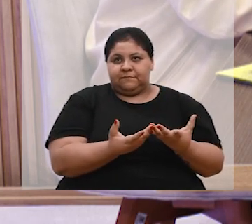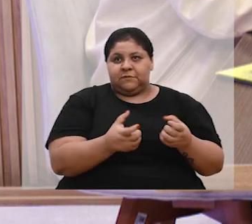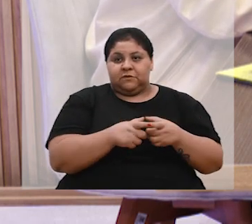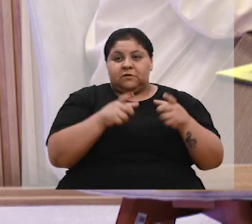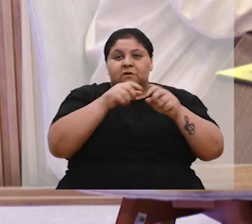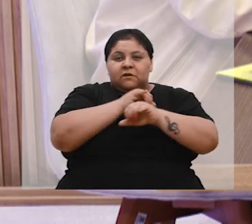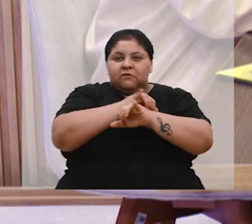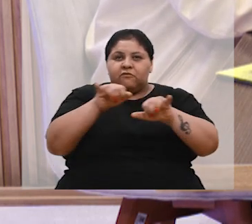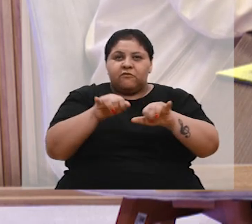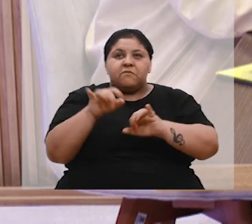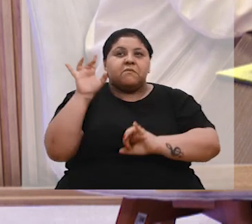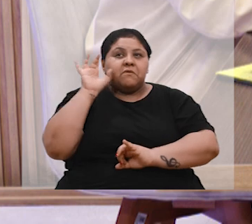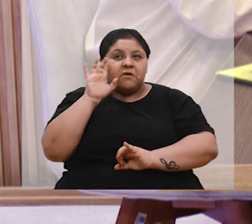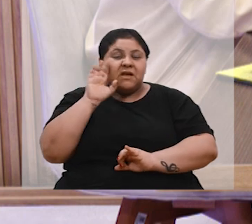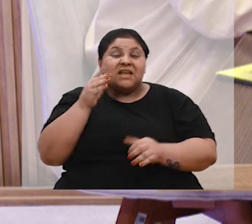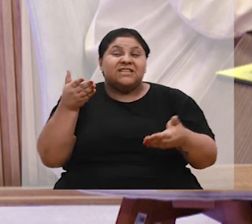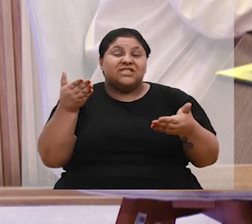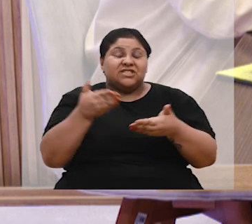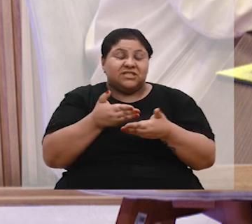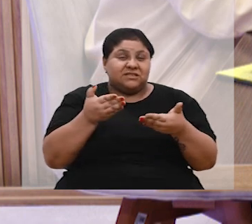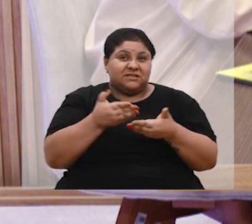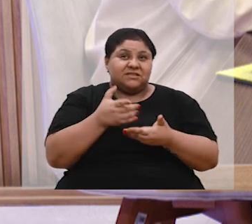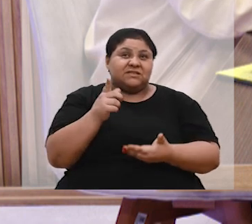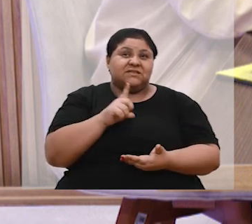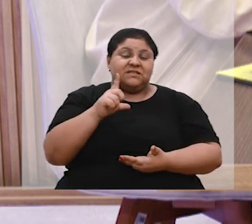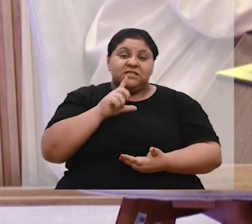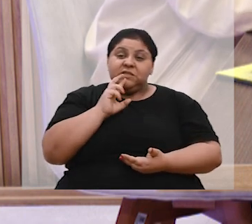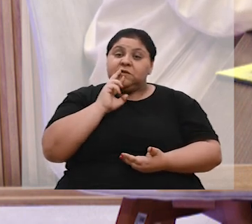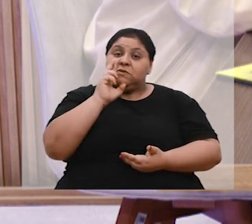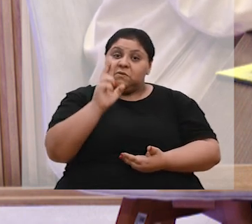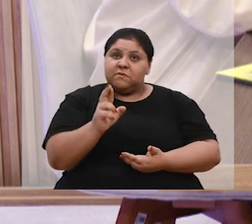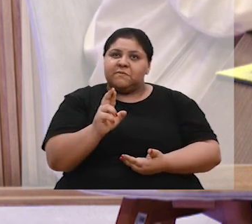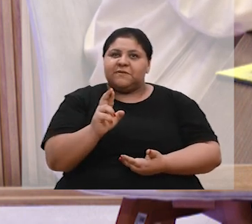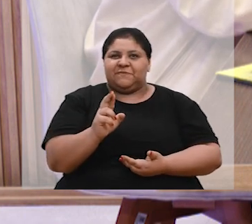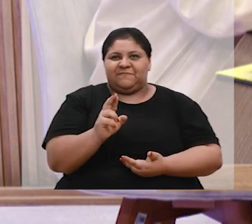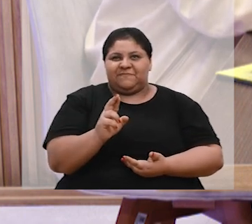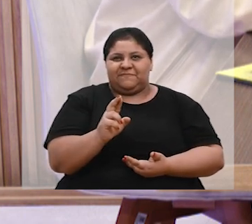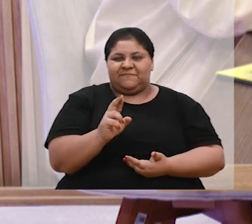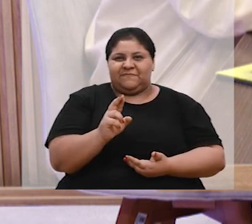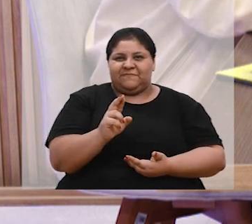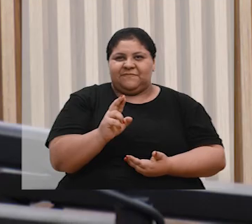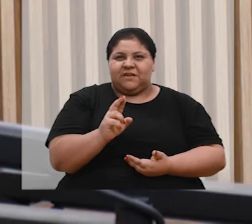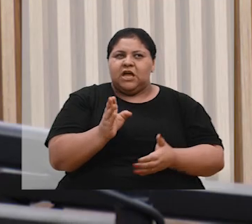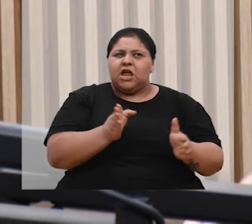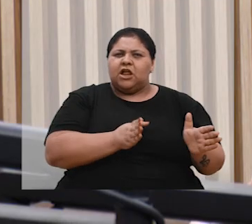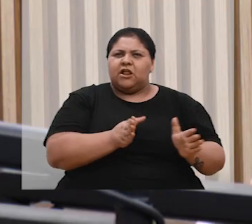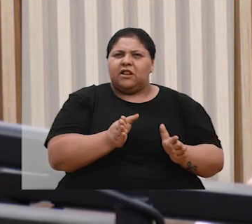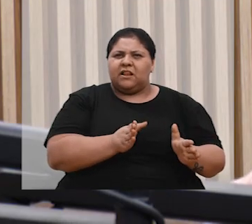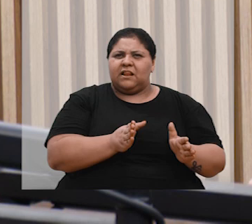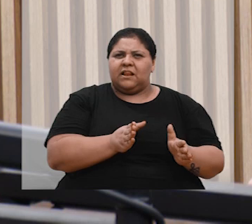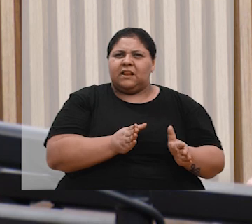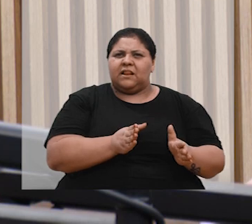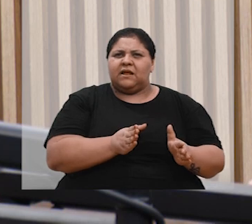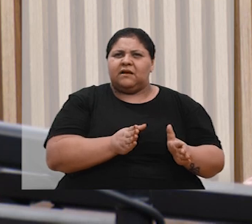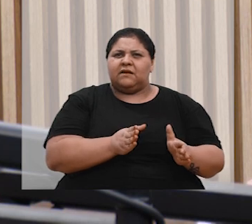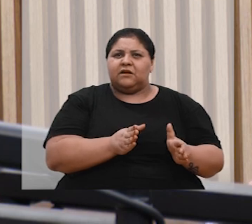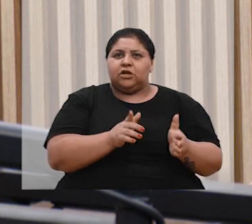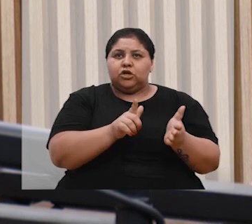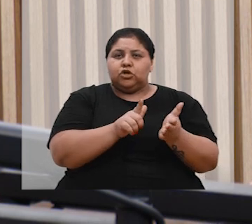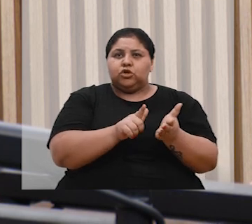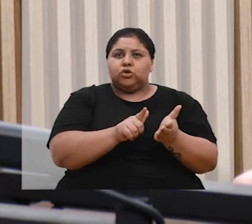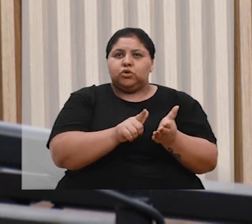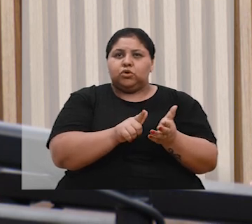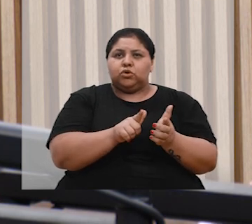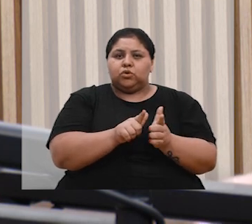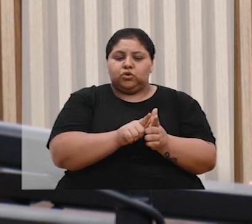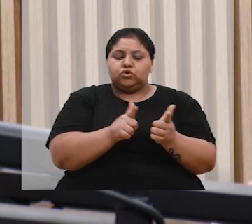Foi feita uma grande campanha e foi muito interessante. Já ali tem uma resposta para a tua pergunta. À época, em periódicos, em